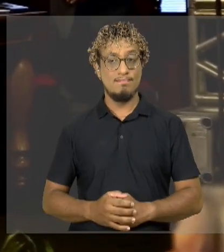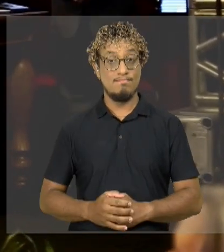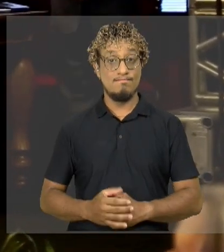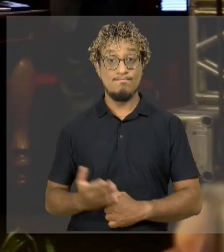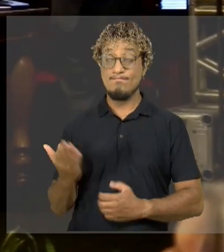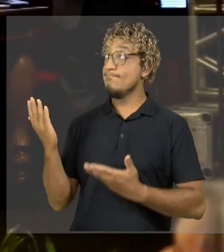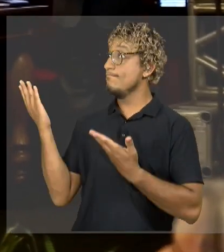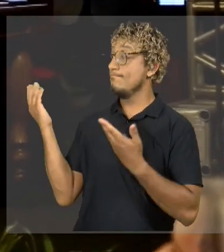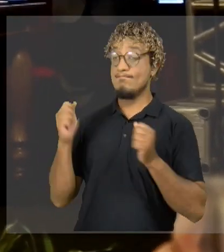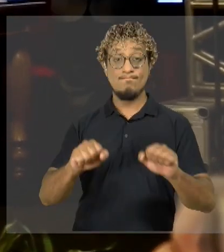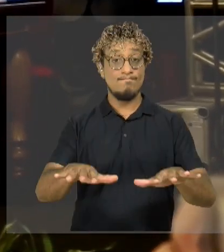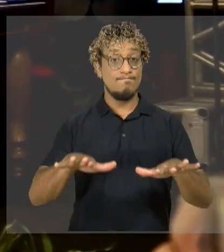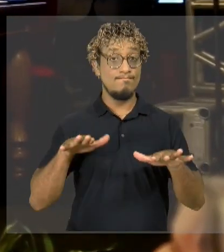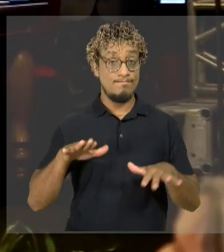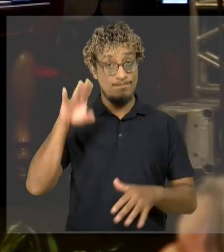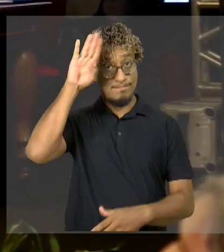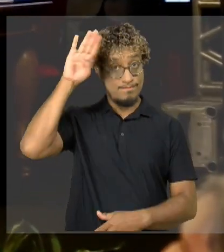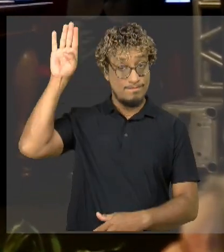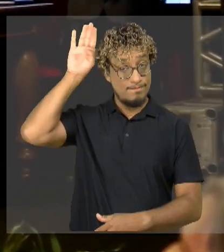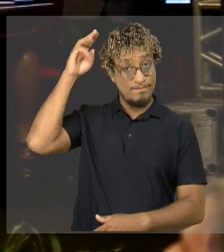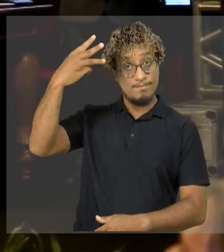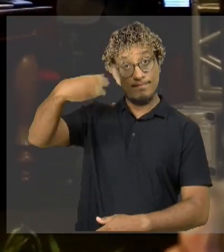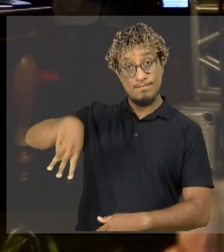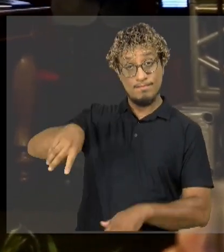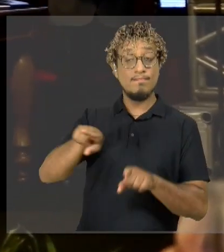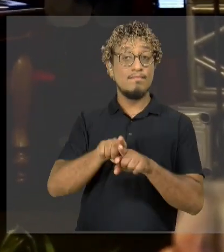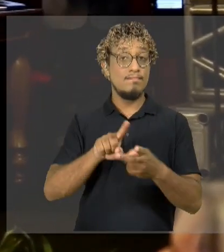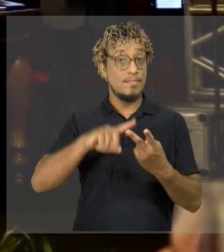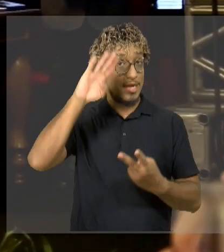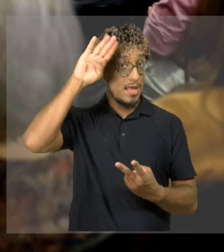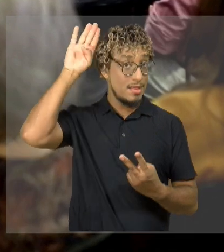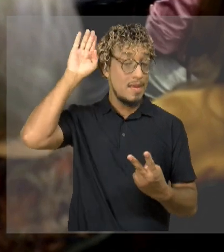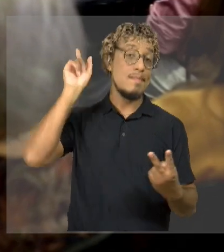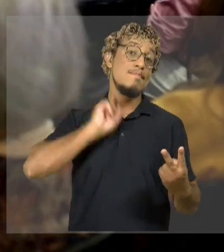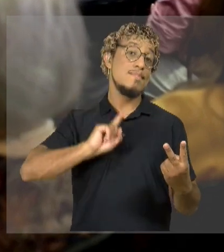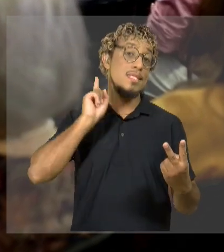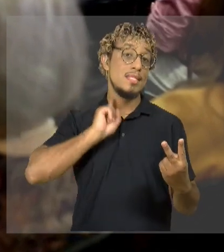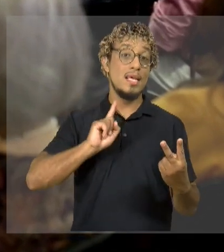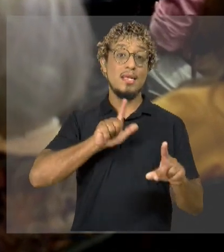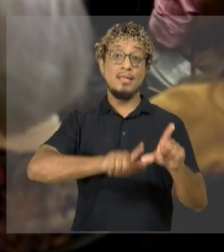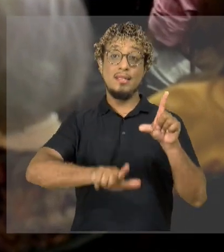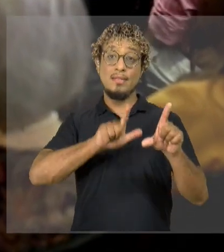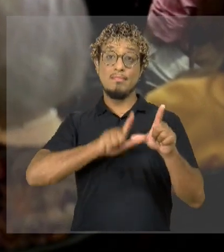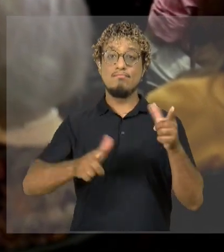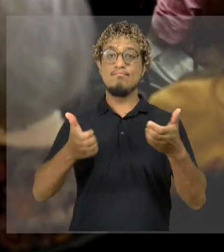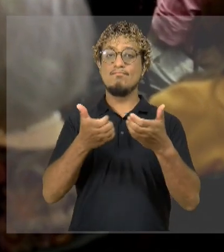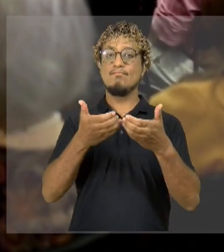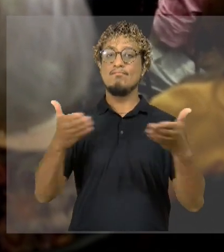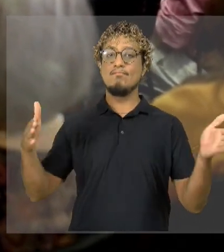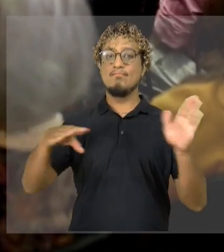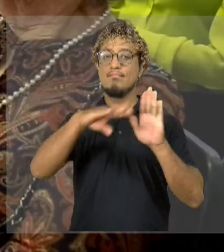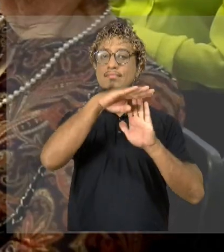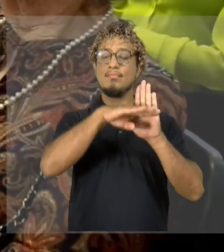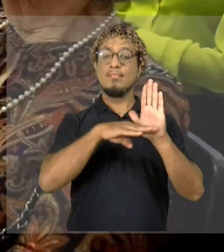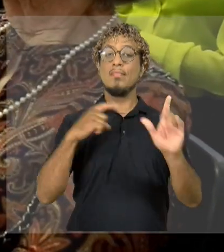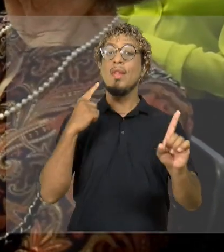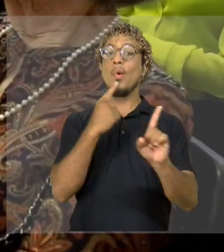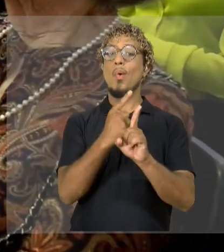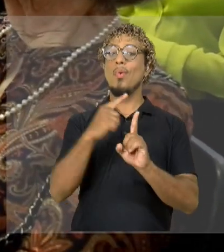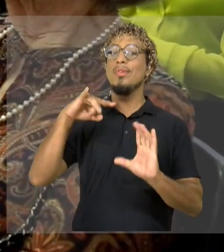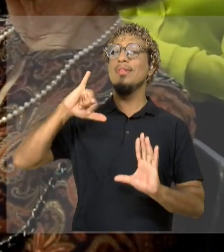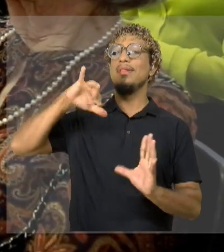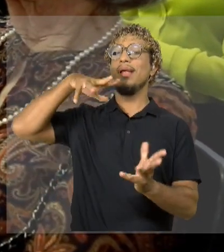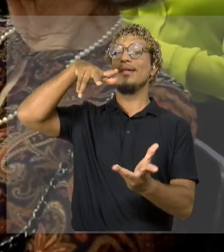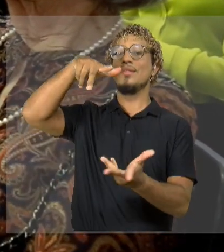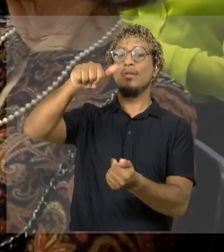A sessão solene das Academias Maranhense e Mineira de Letras abriu a programação do Encontro Internacional de